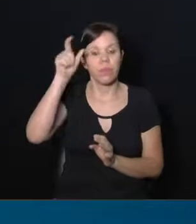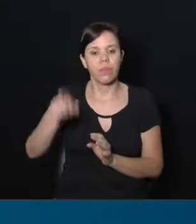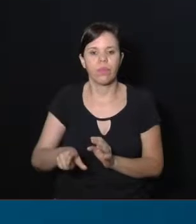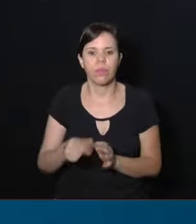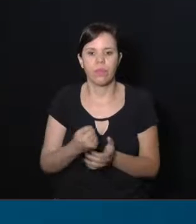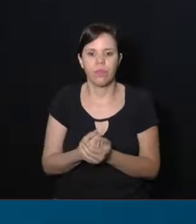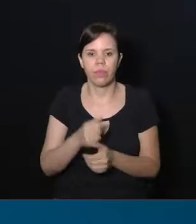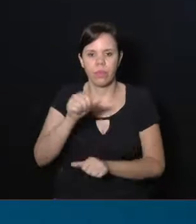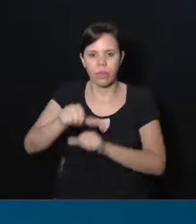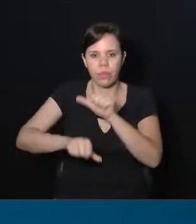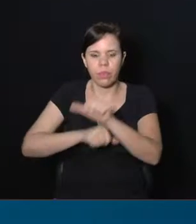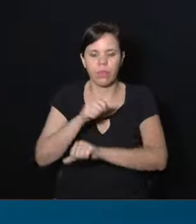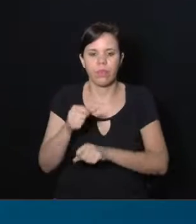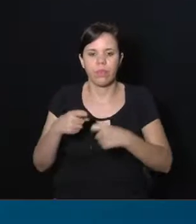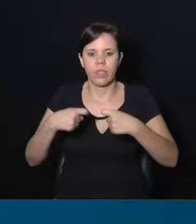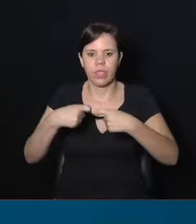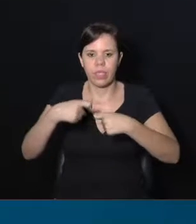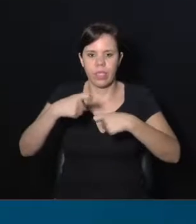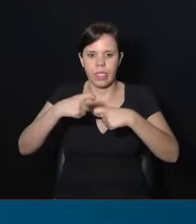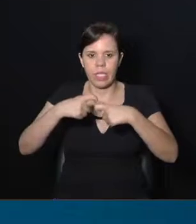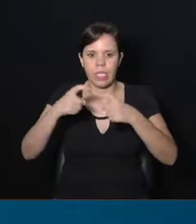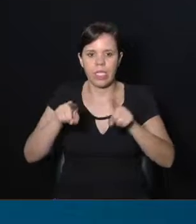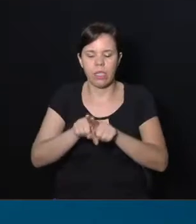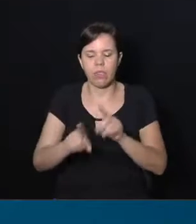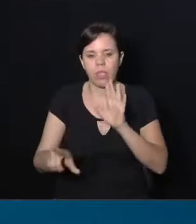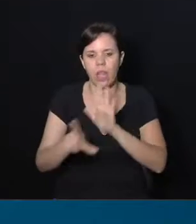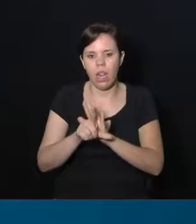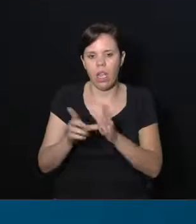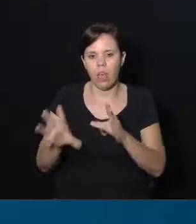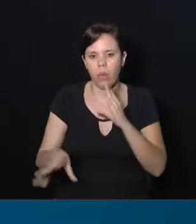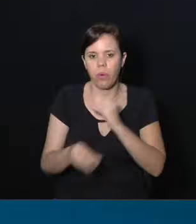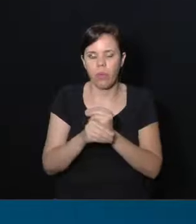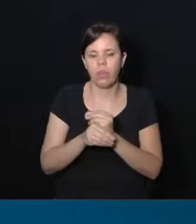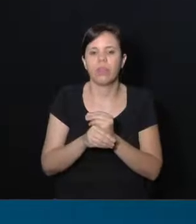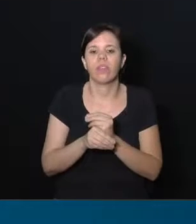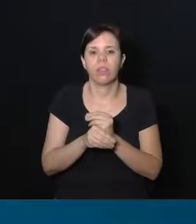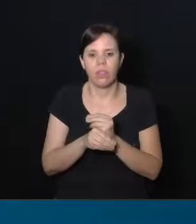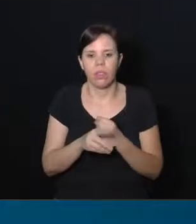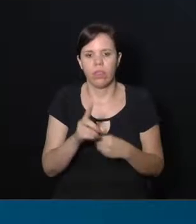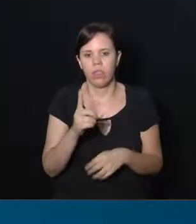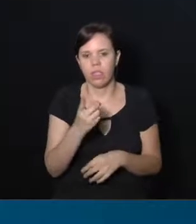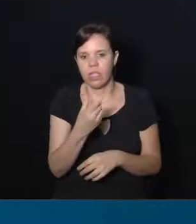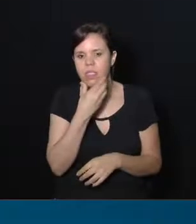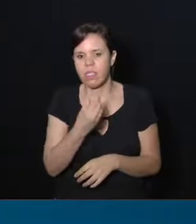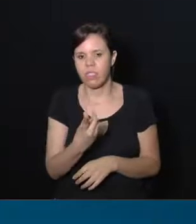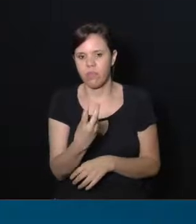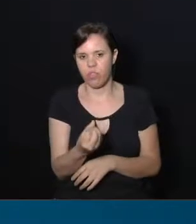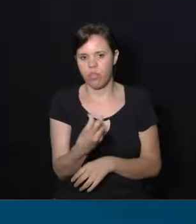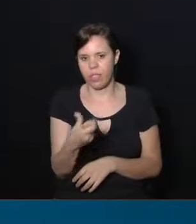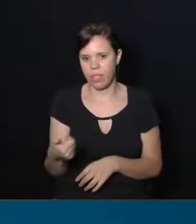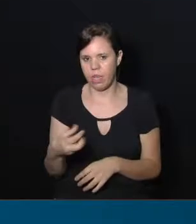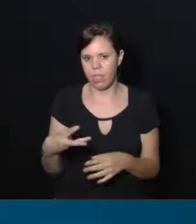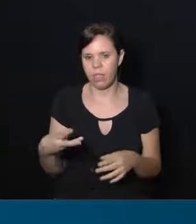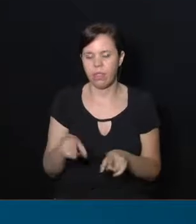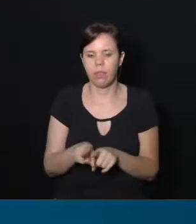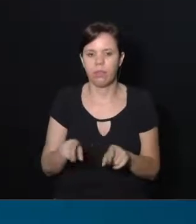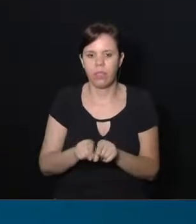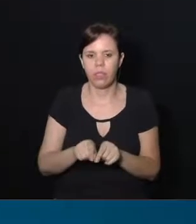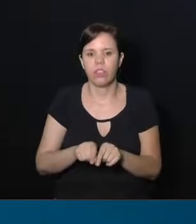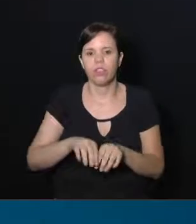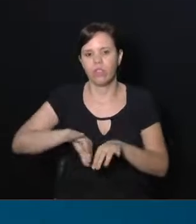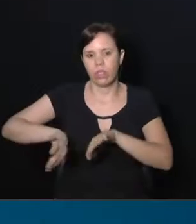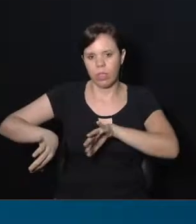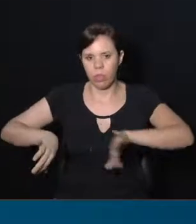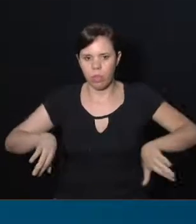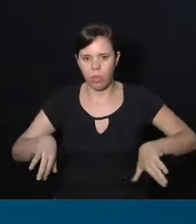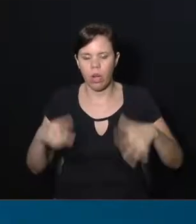que altera incisos da Lei Complementar 53 de dezembro de 2013, que desincorporou da classe de bens públicos de uso comum